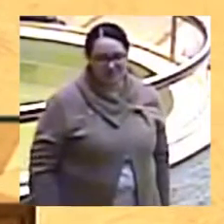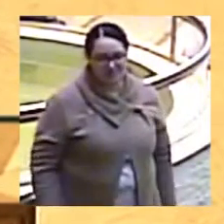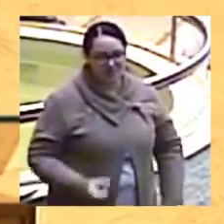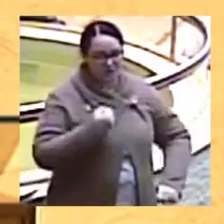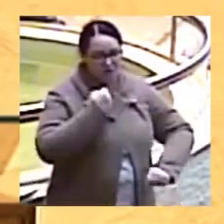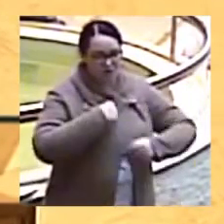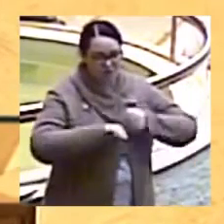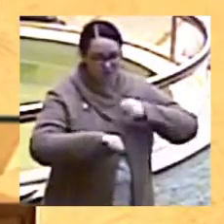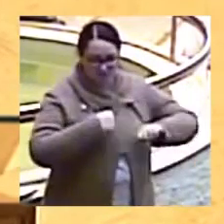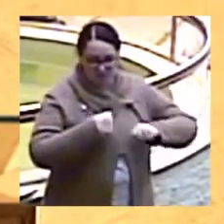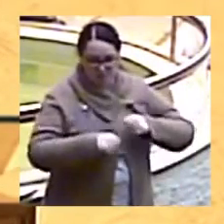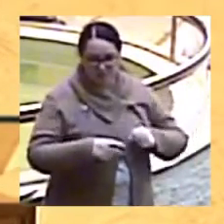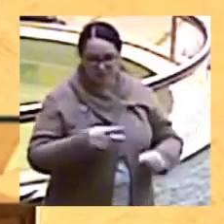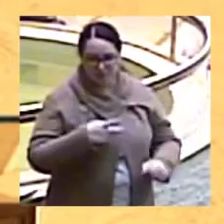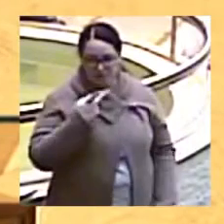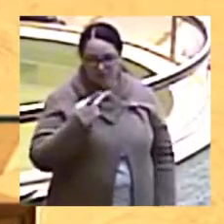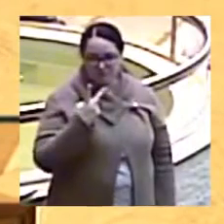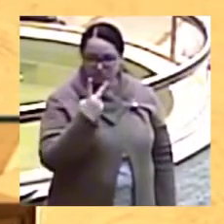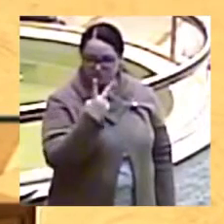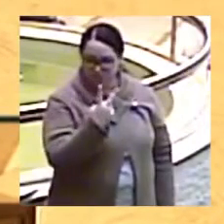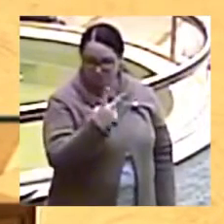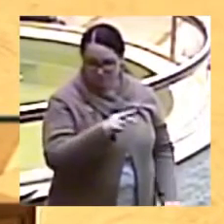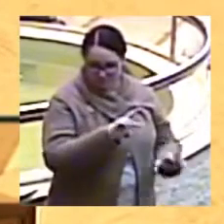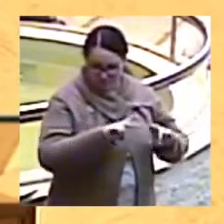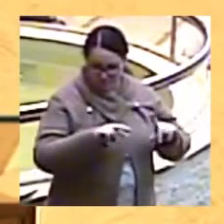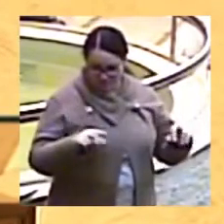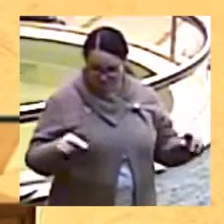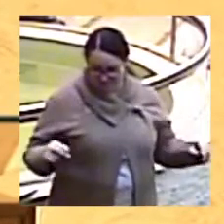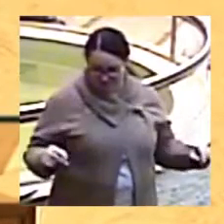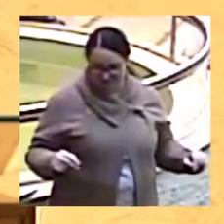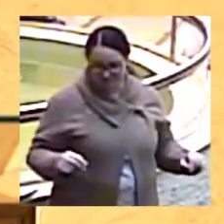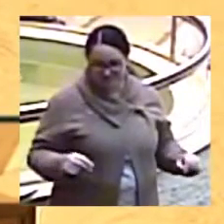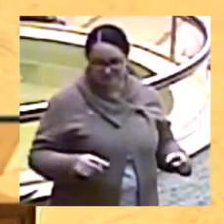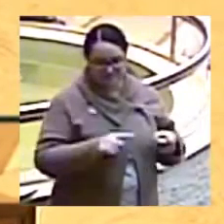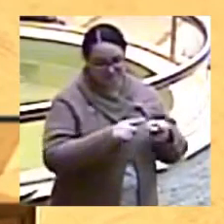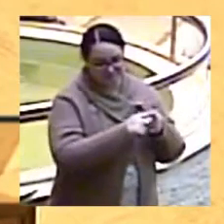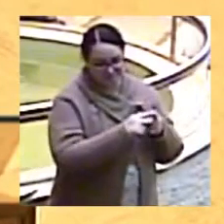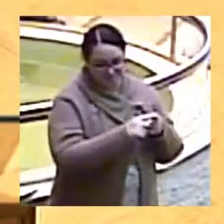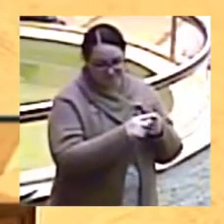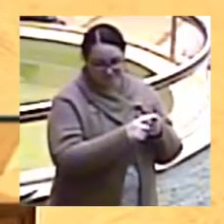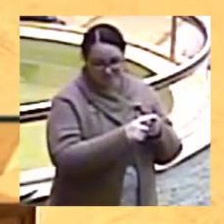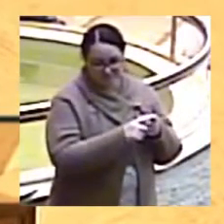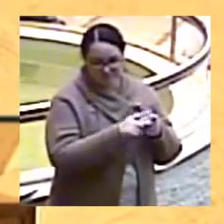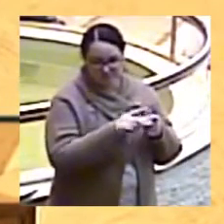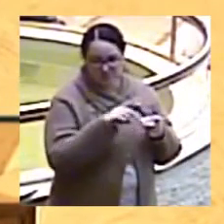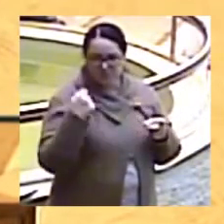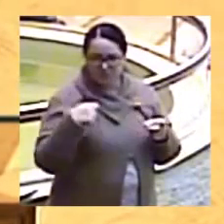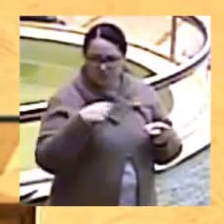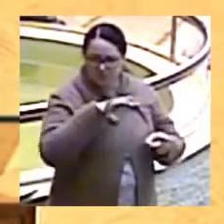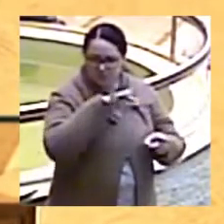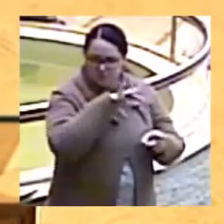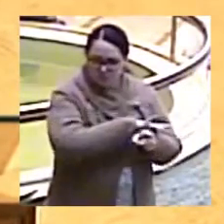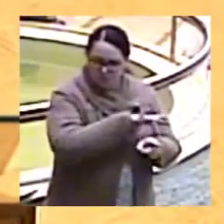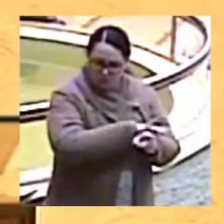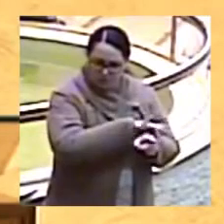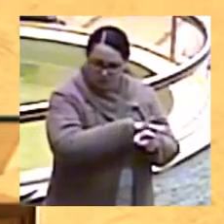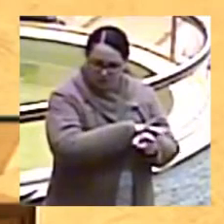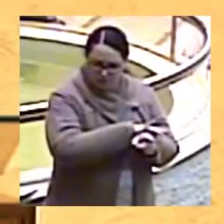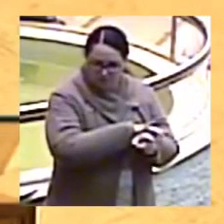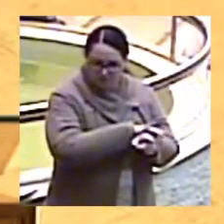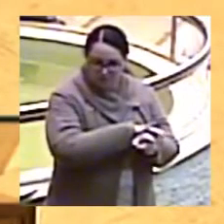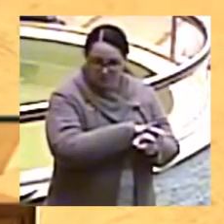ele fala de duas teologias aqui. Ele fala sobre a teologia, da segurança, só encontrada na fuga.